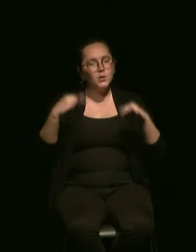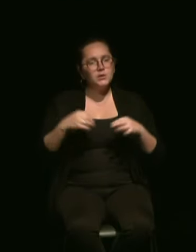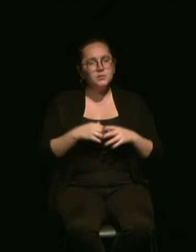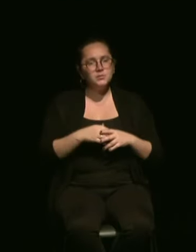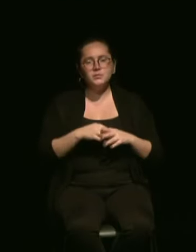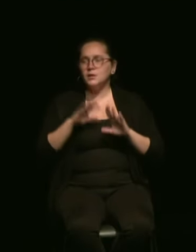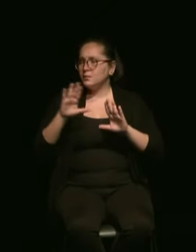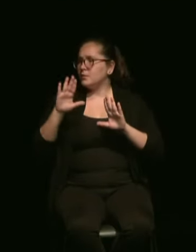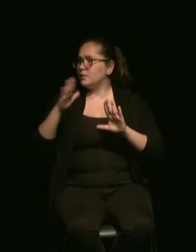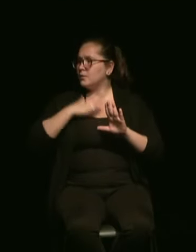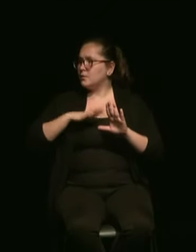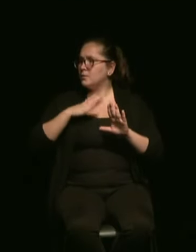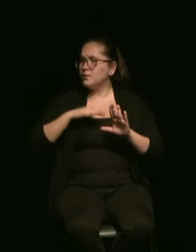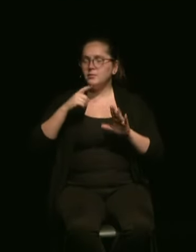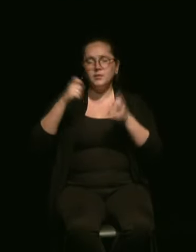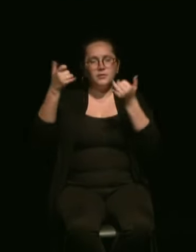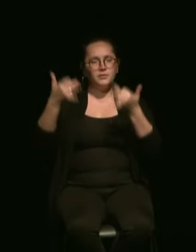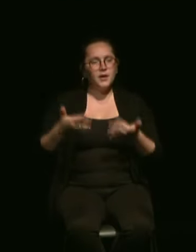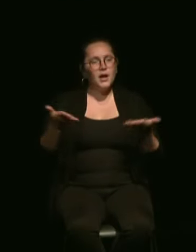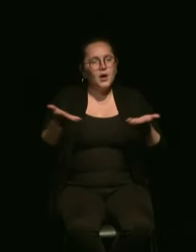Não, peraí, mas não dá para falar agora